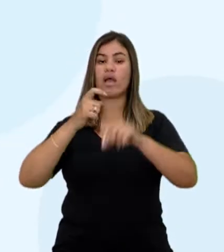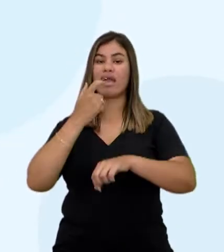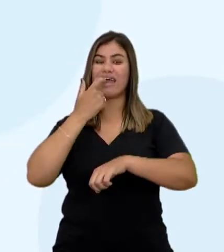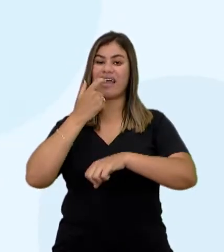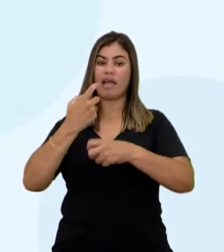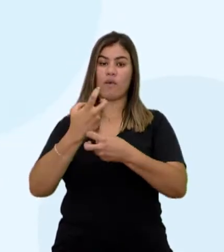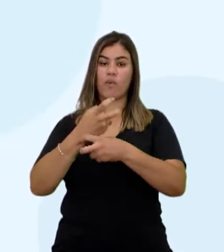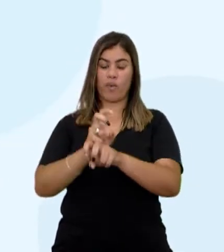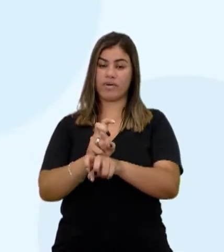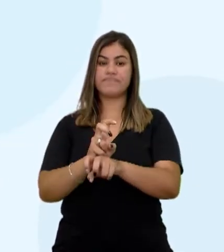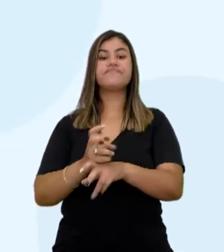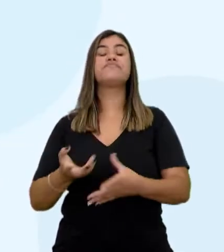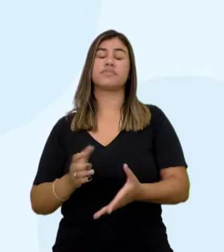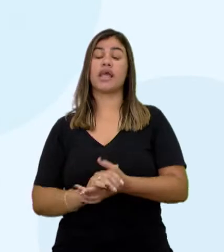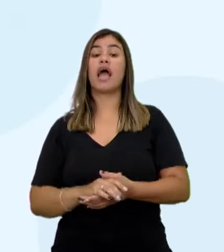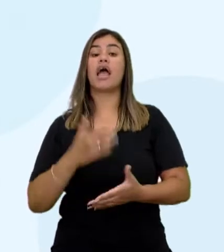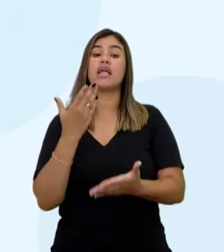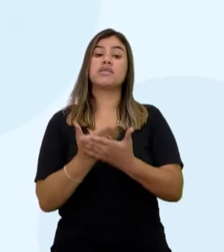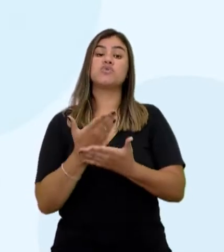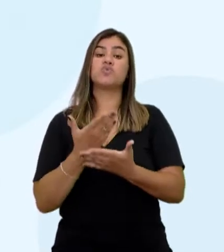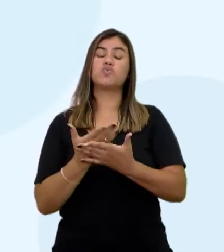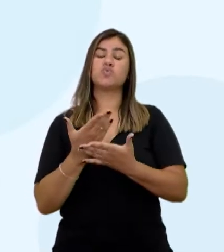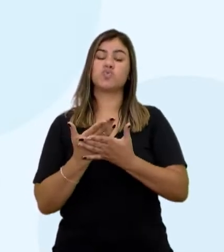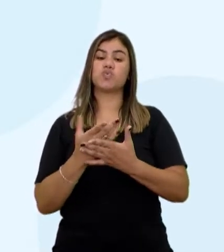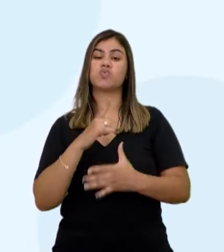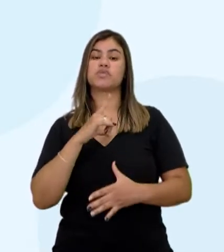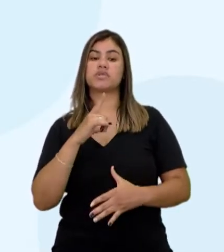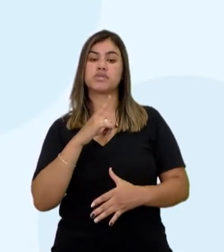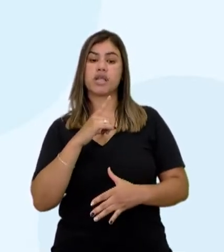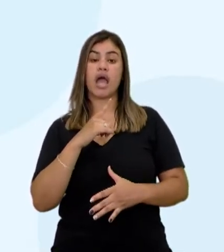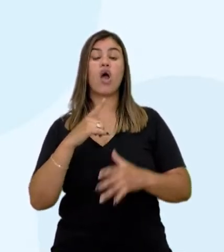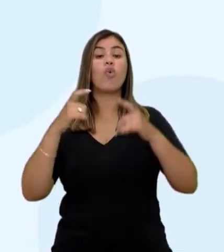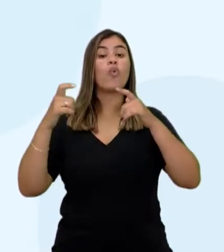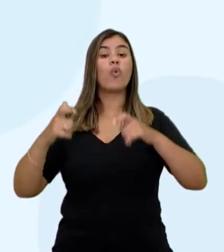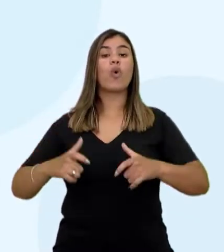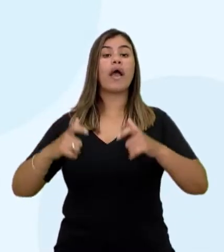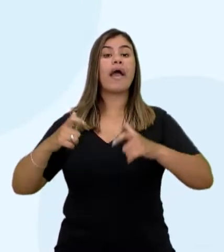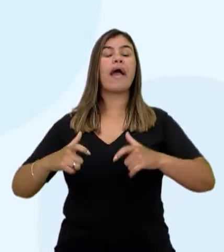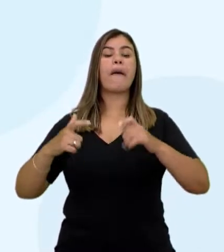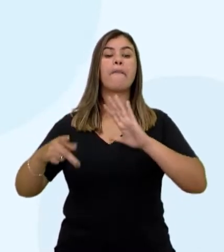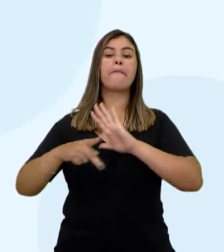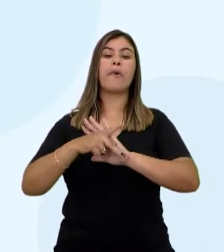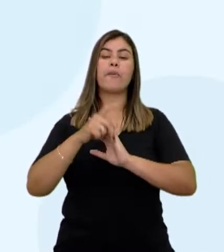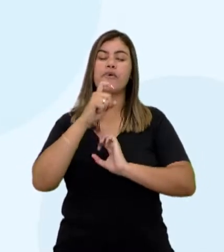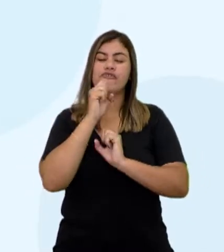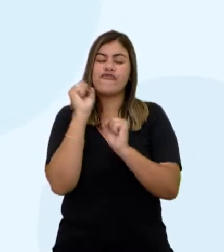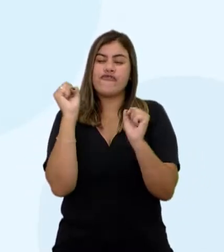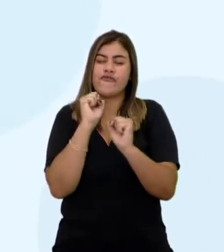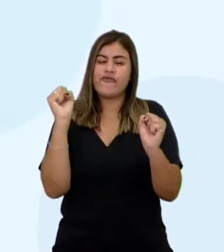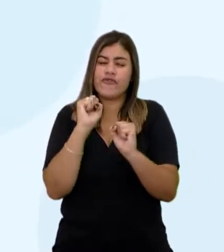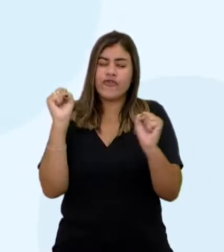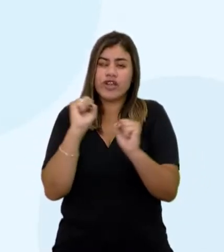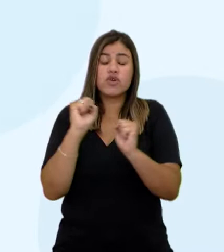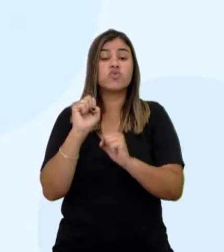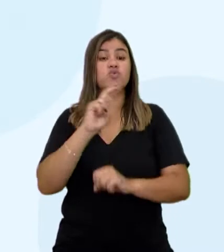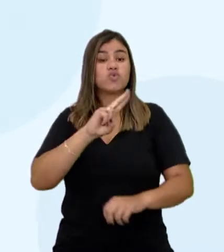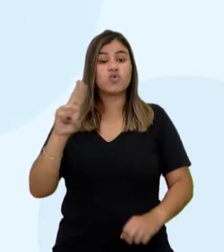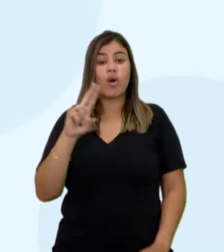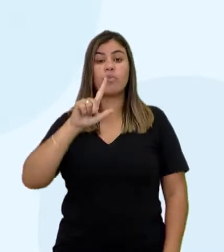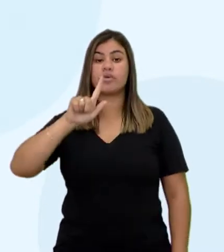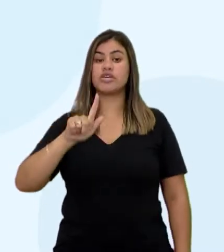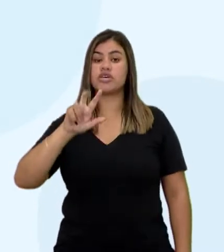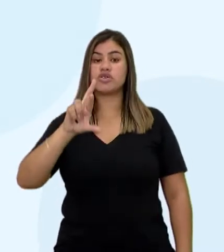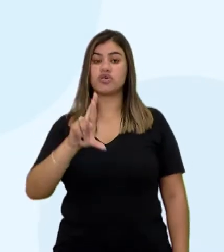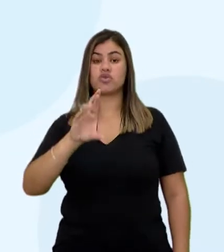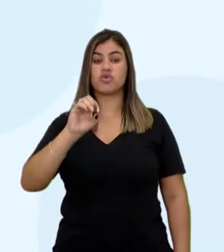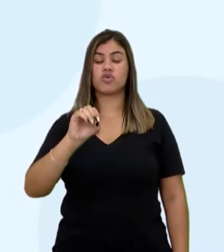vivos aí que são estudados, né, é encontrado na Groenlândia, que é uma região extremamente fria, né, o que até facilita aí